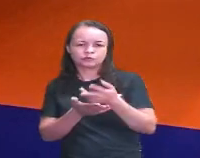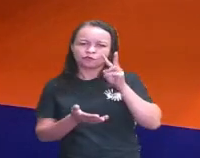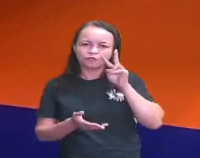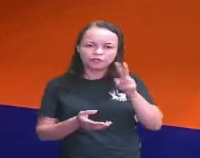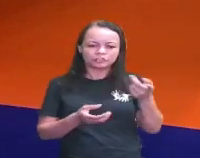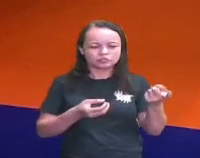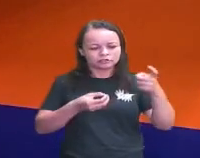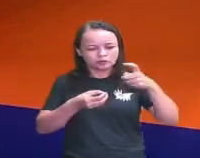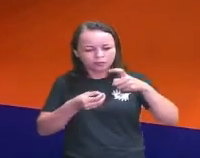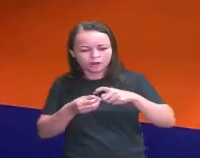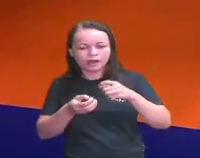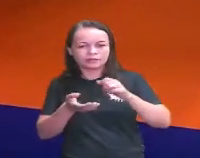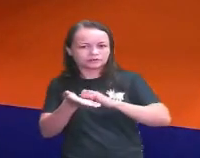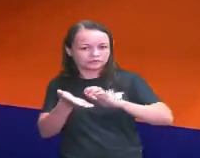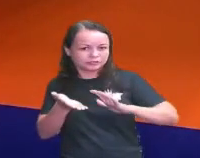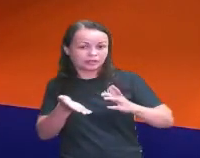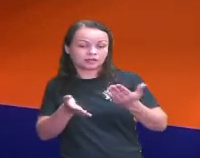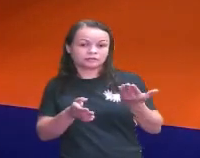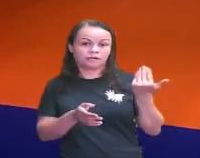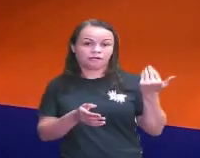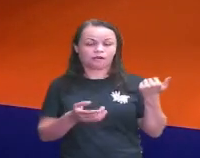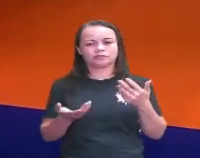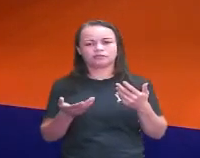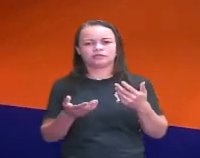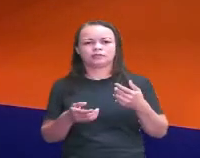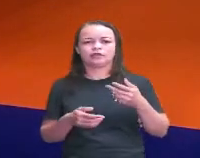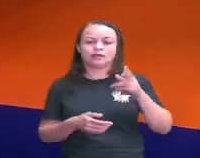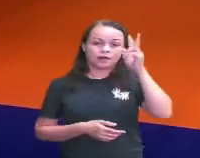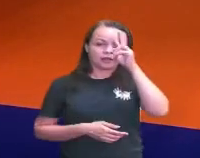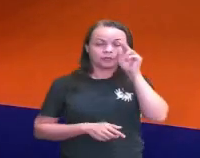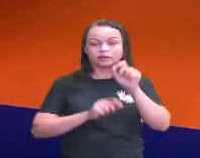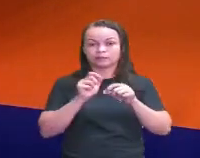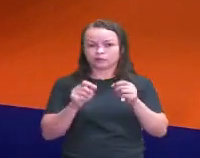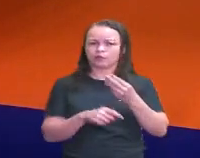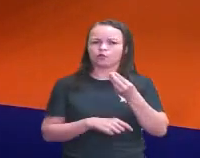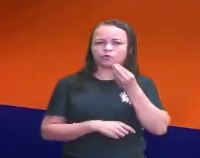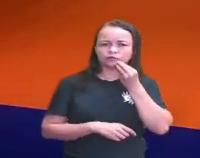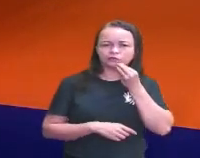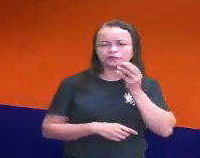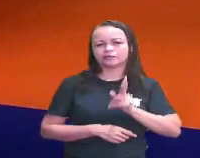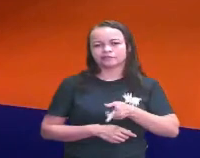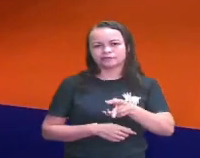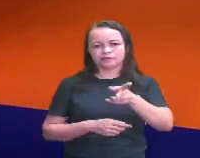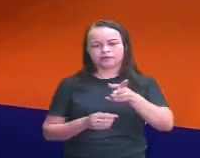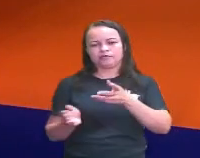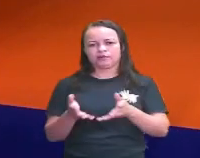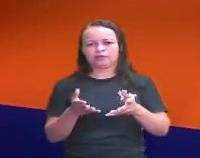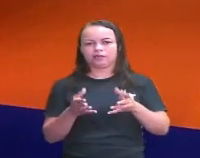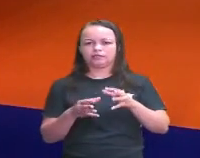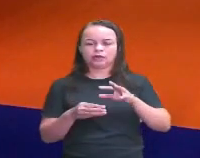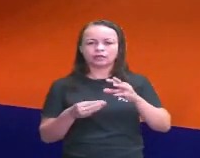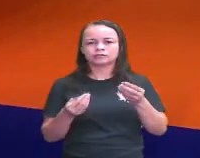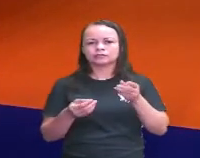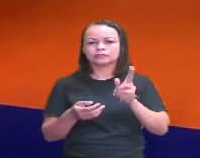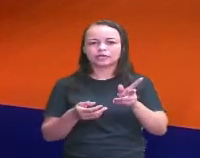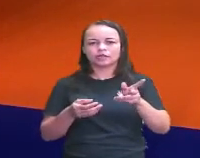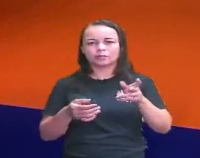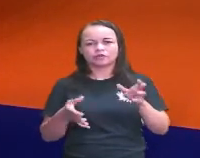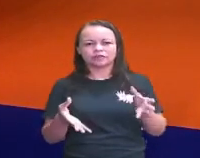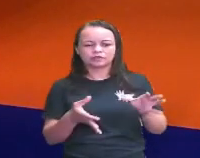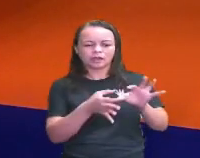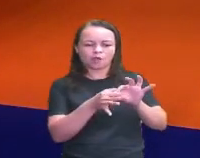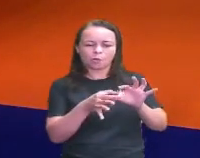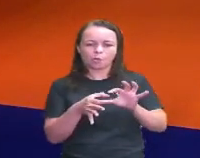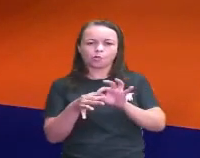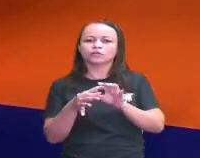os assuntos anteriores, lembrando que sempre há continuidade. O assunto anterior vai estar correlacionado a esse e assim por